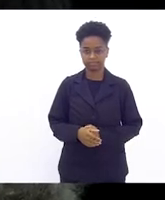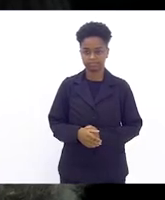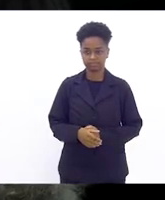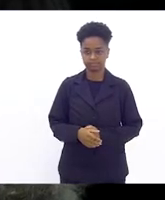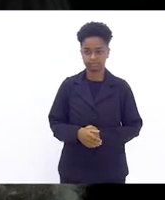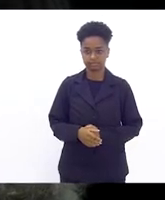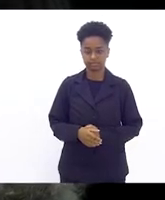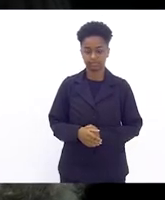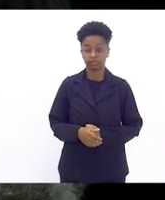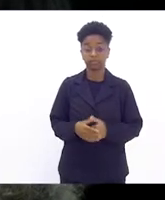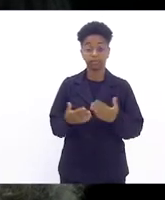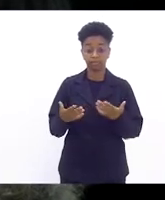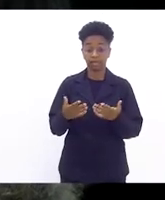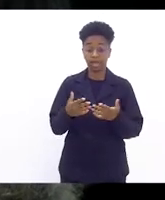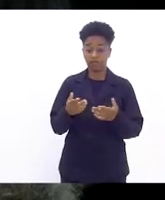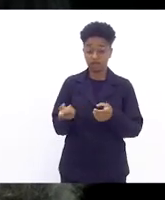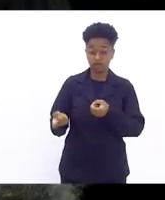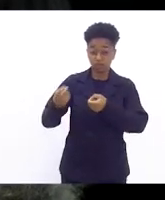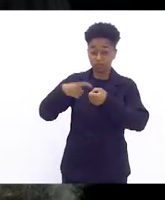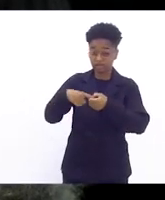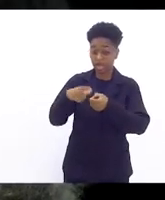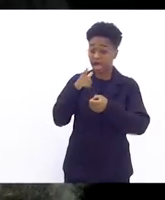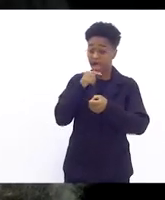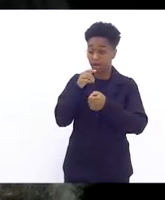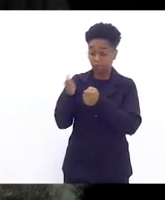porque ela não era Salina